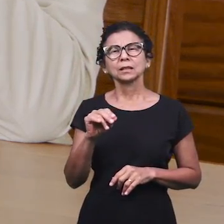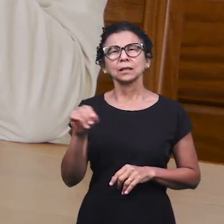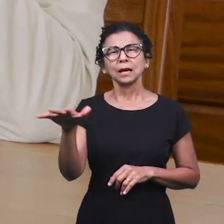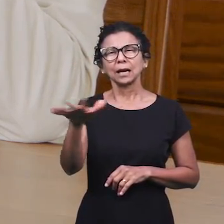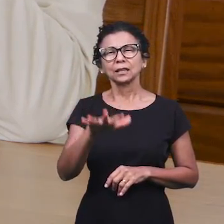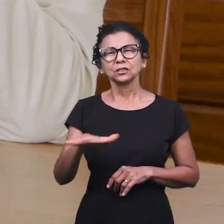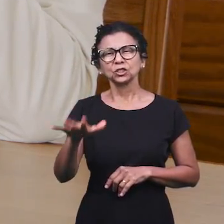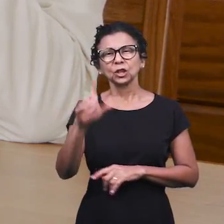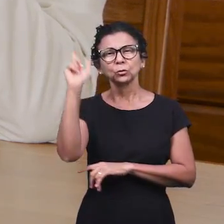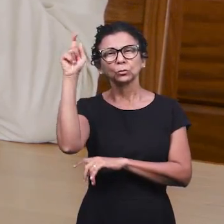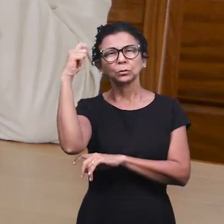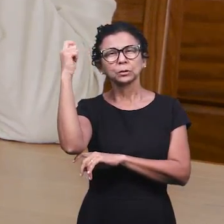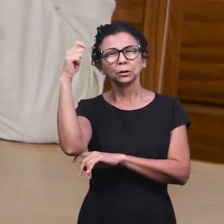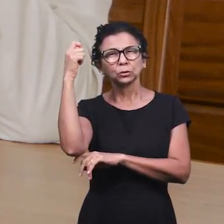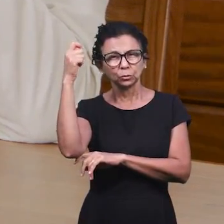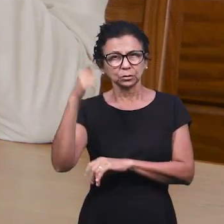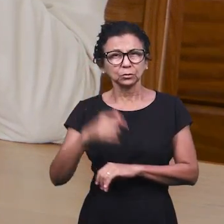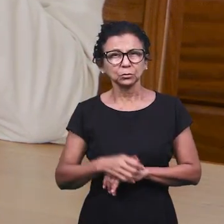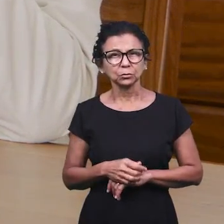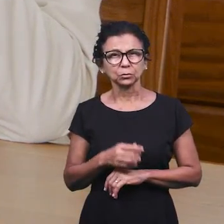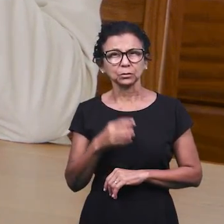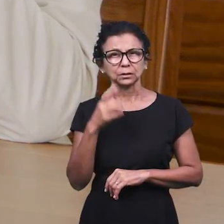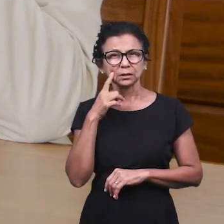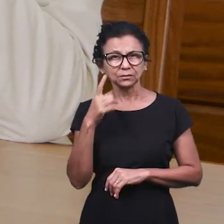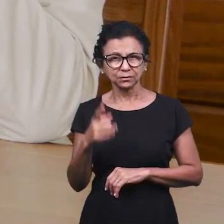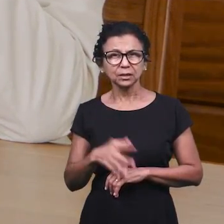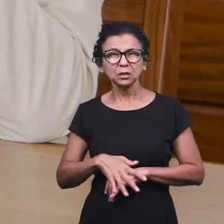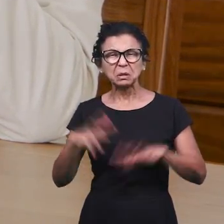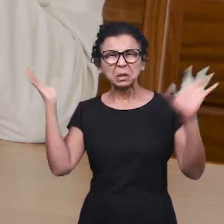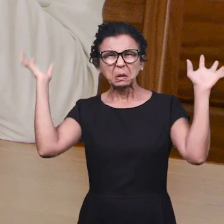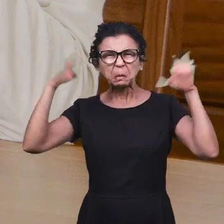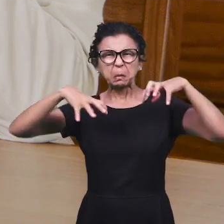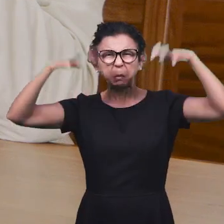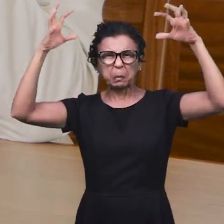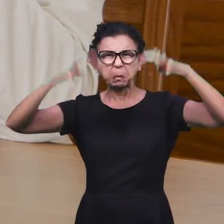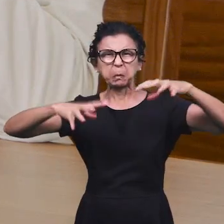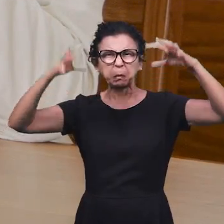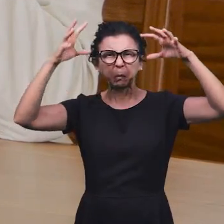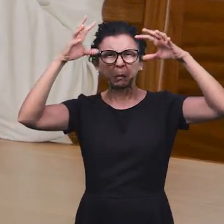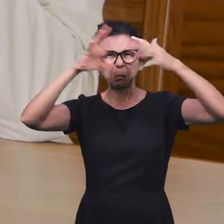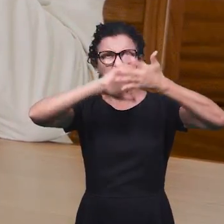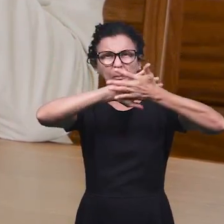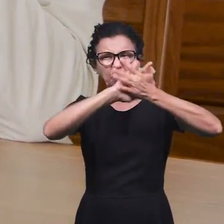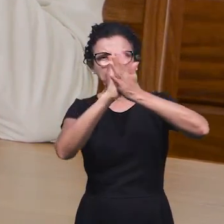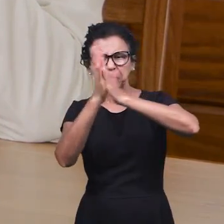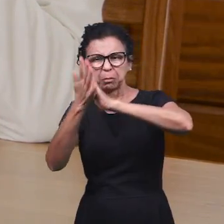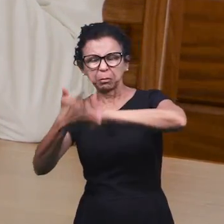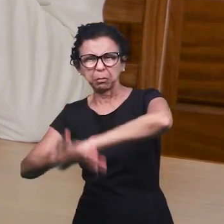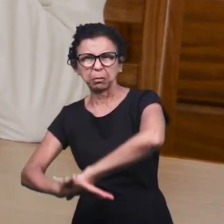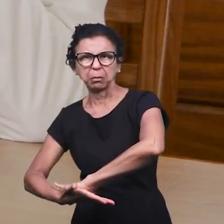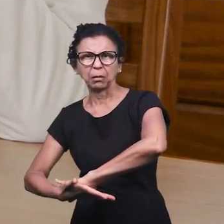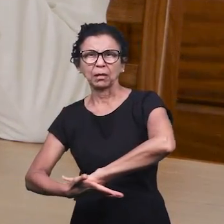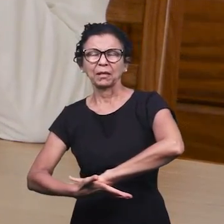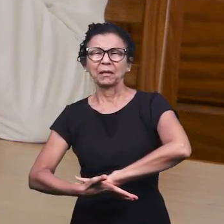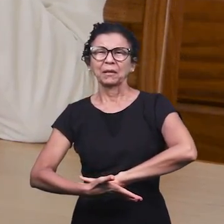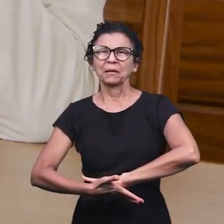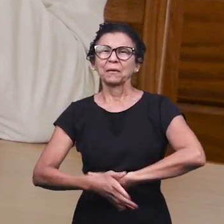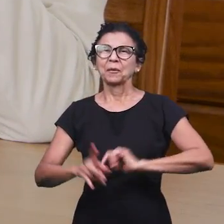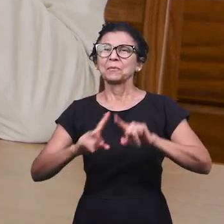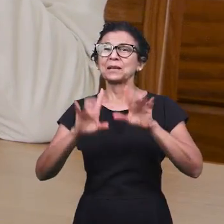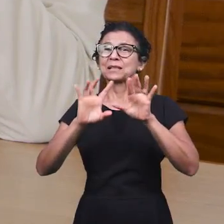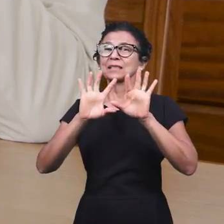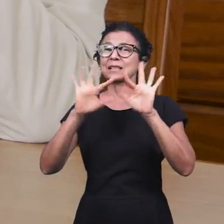ataques, eu estou falando aí um ataque no sentido, a chuva que aconteceu no Rio Grande do Sul, que destruiu muitas casas, mas o importante é as